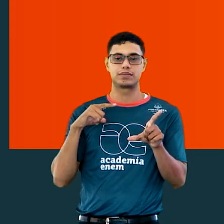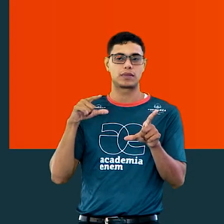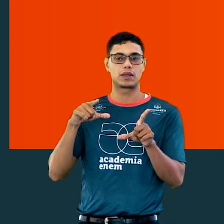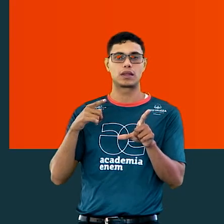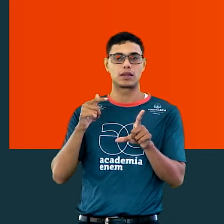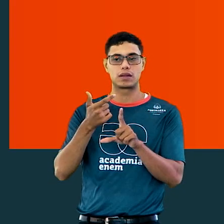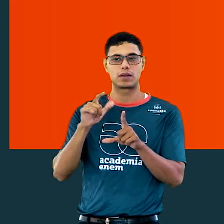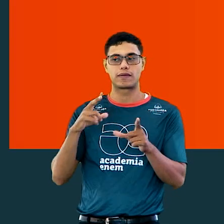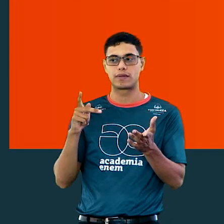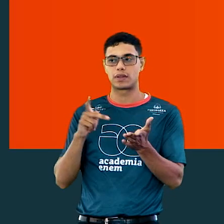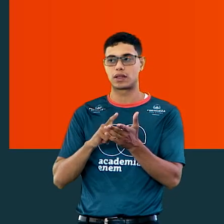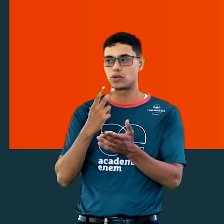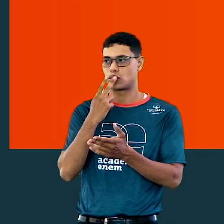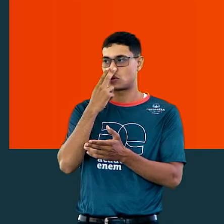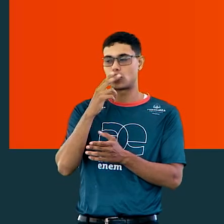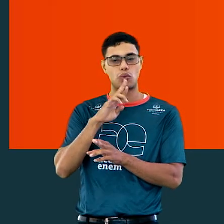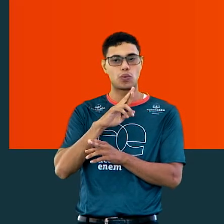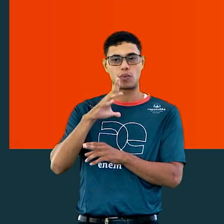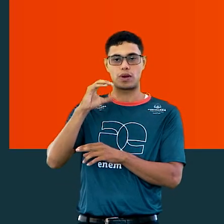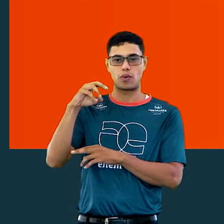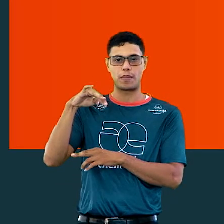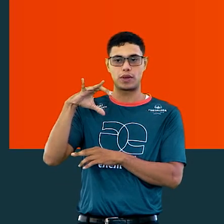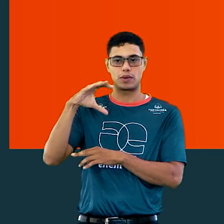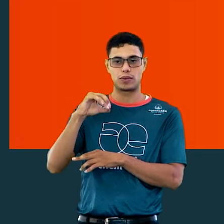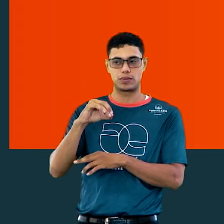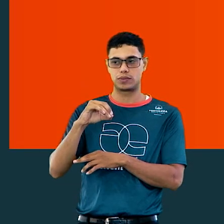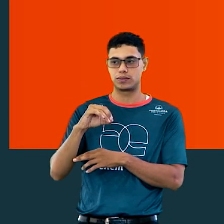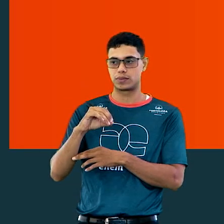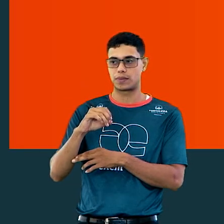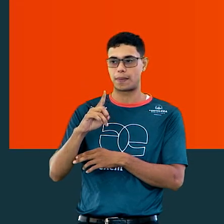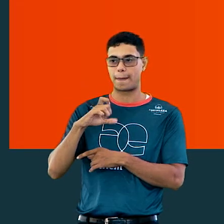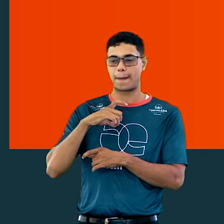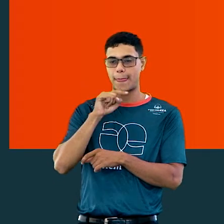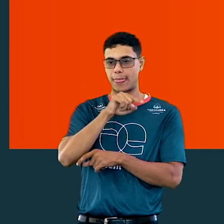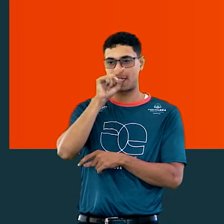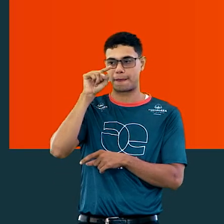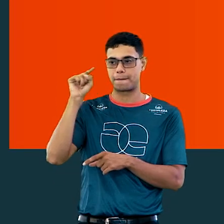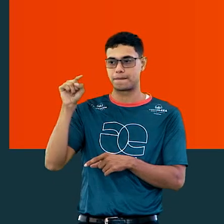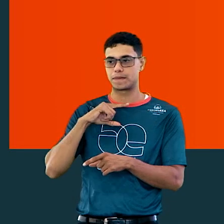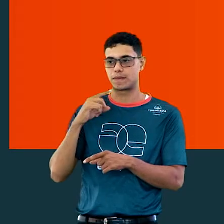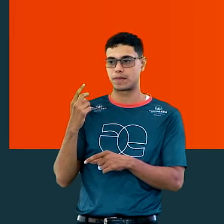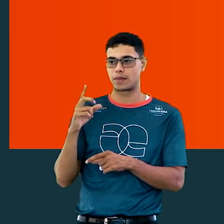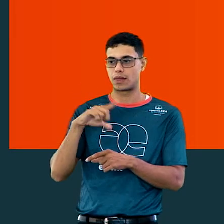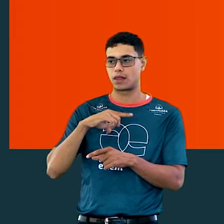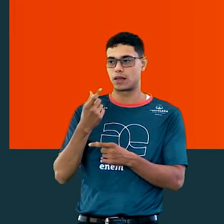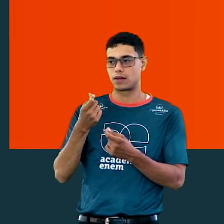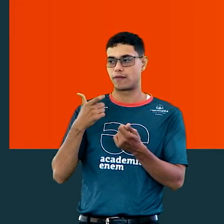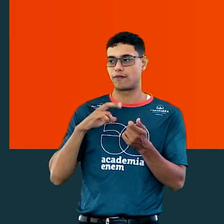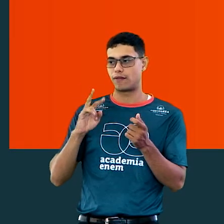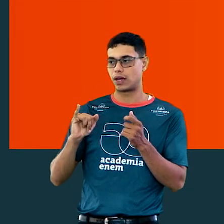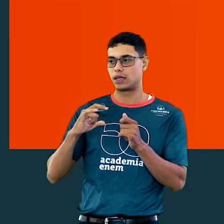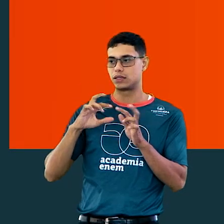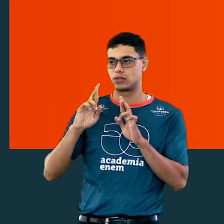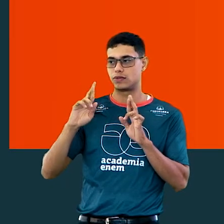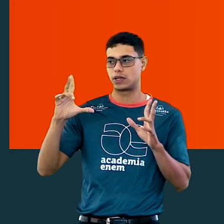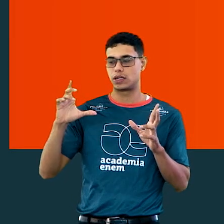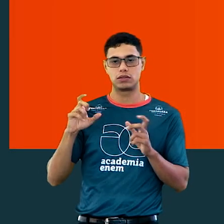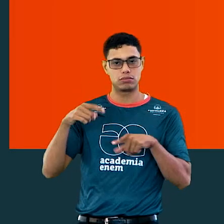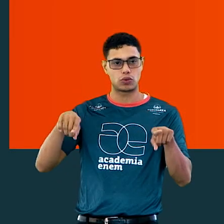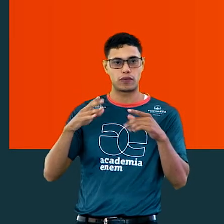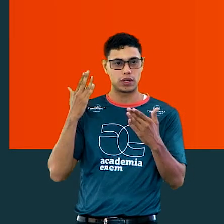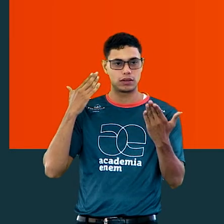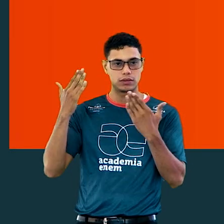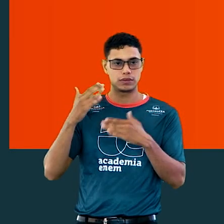que o resistor não é ômico. Em cada ponto, o valor da resistência será diferente. Alguma dúvida,